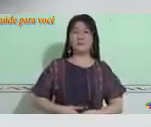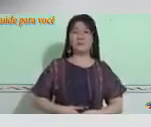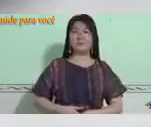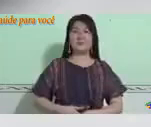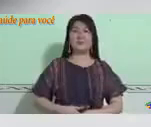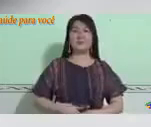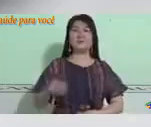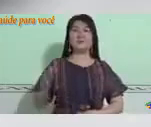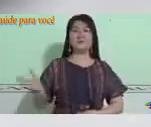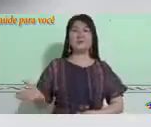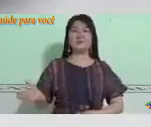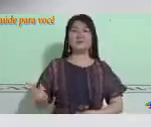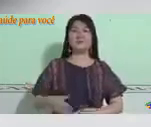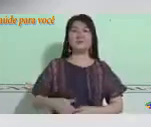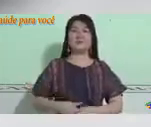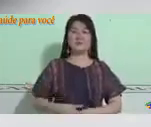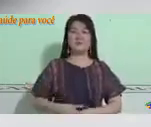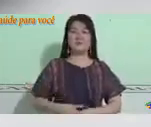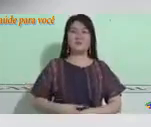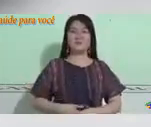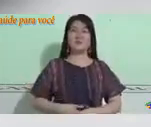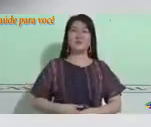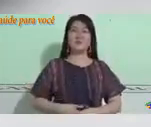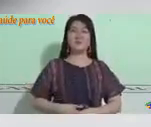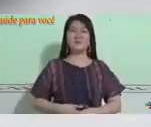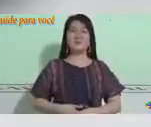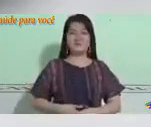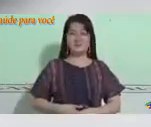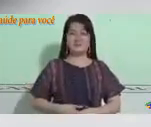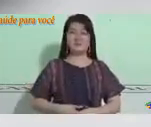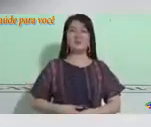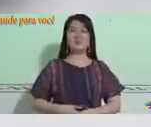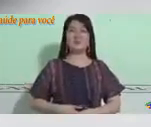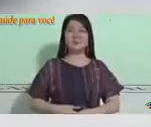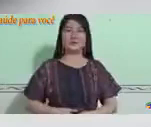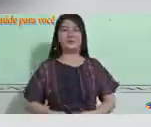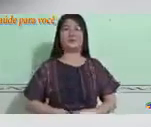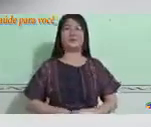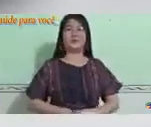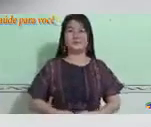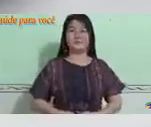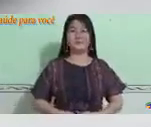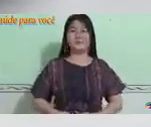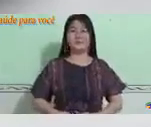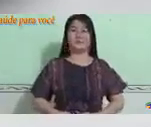remédio, chamado Matergon, para que não ocorra o desenvolvimento de anticorpos